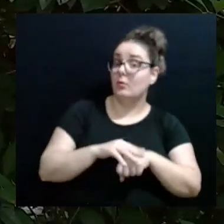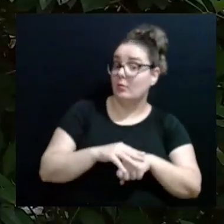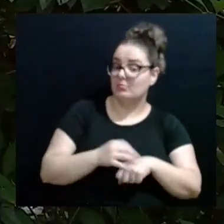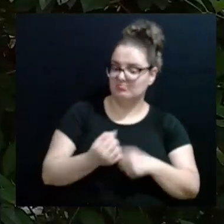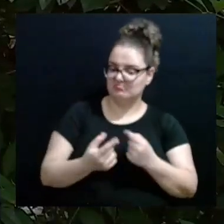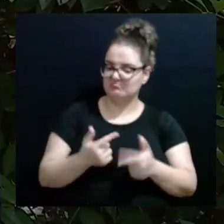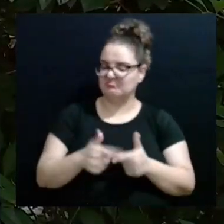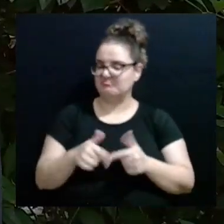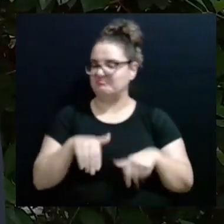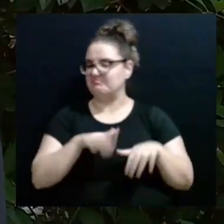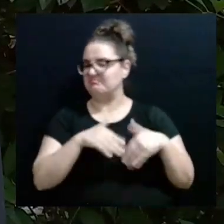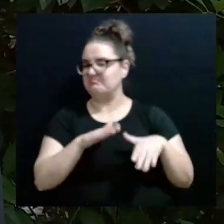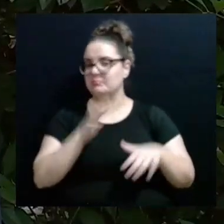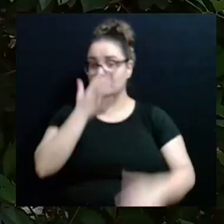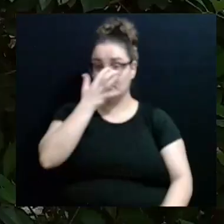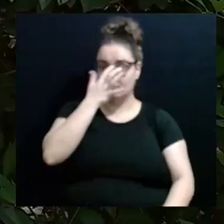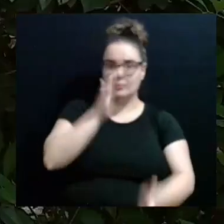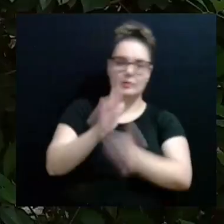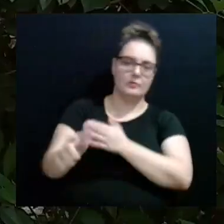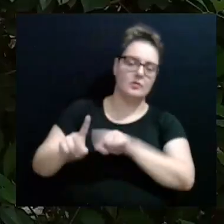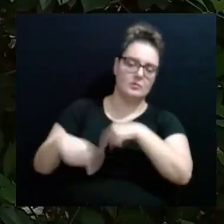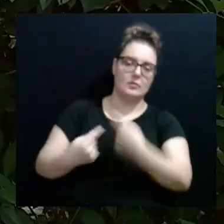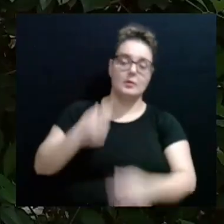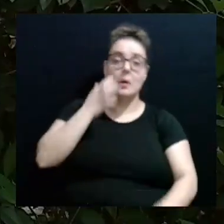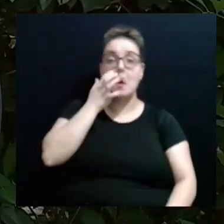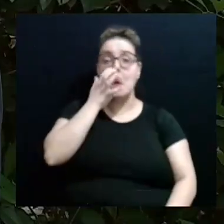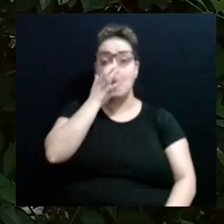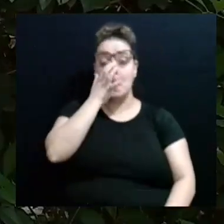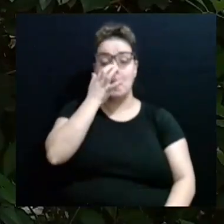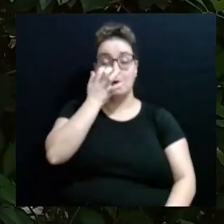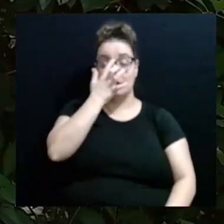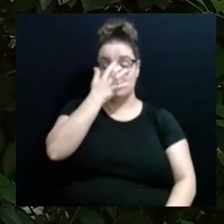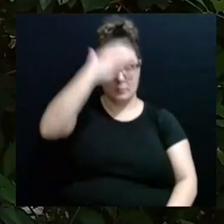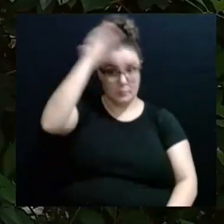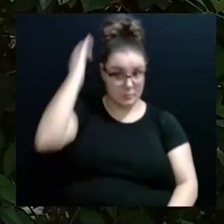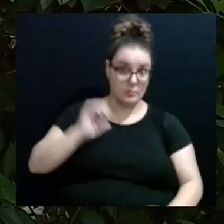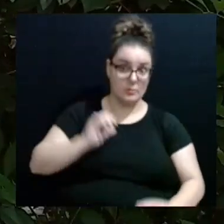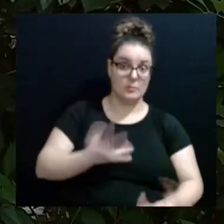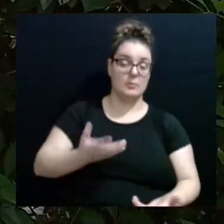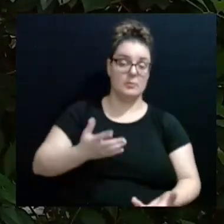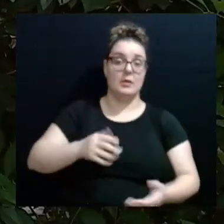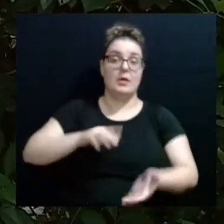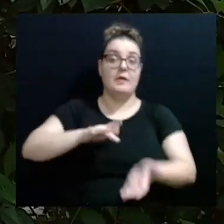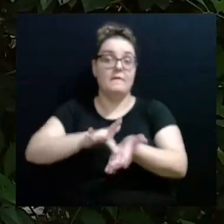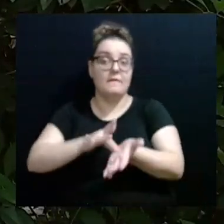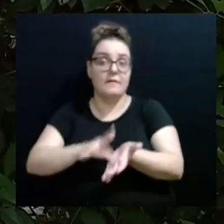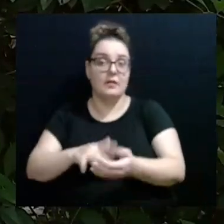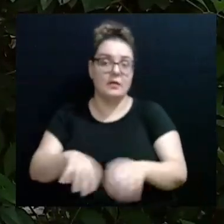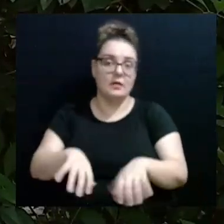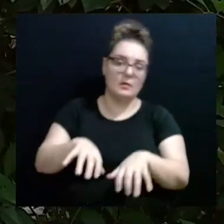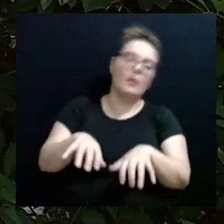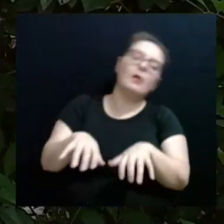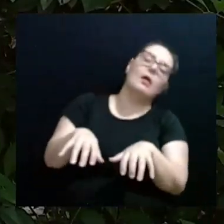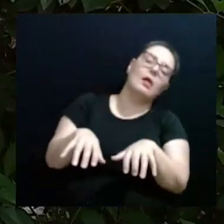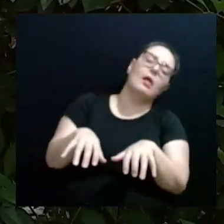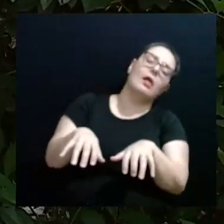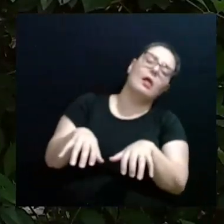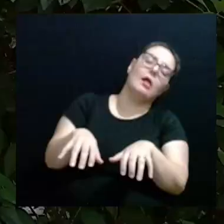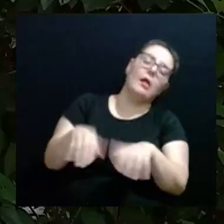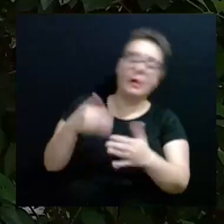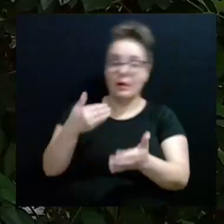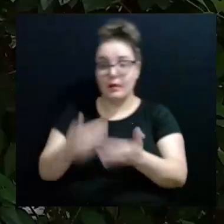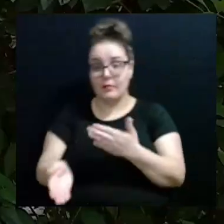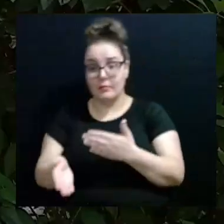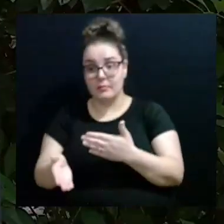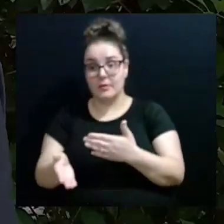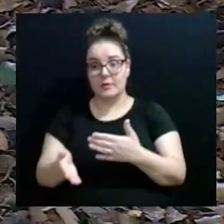Então, é essa estratégia. Se ele dá de cara com um gambá, fingindo de morto e achando que está morto, ele vai perder o interesse, né? Então, é muito legal